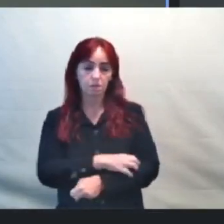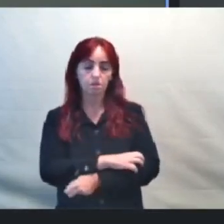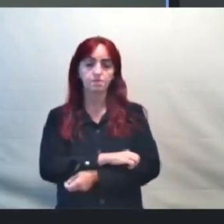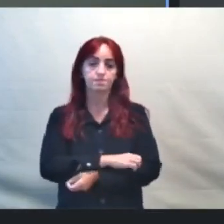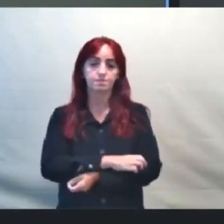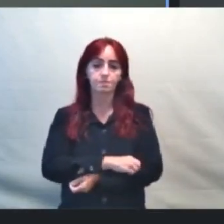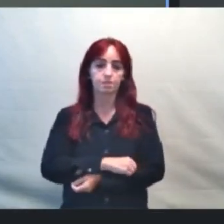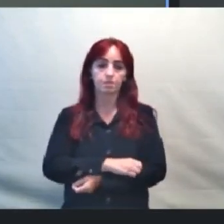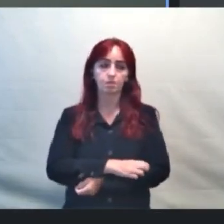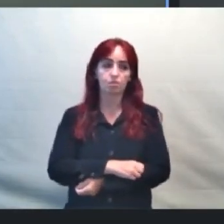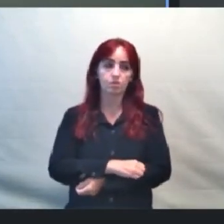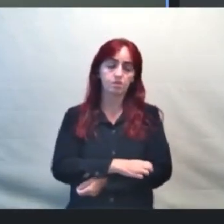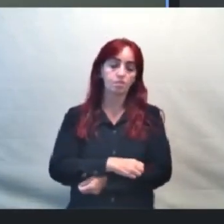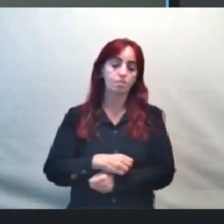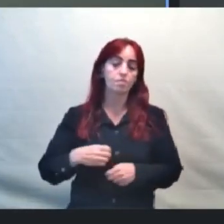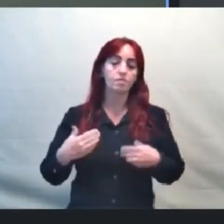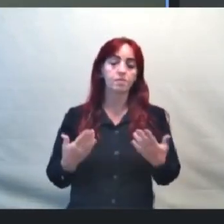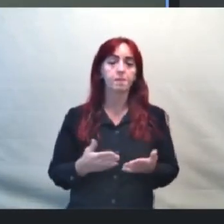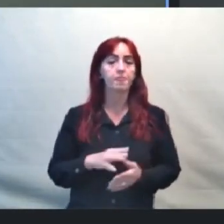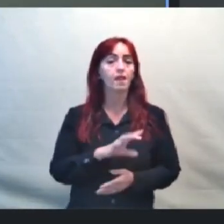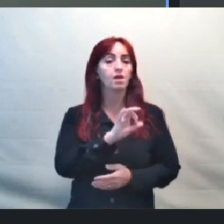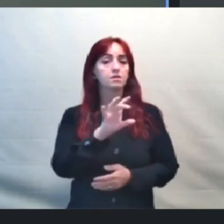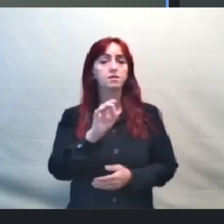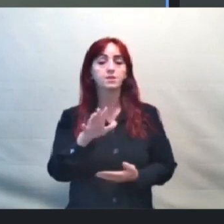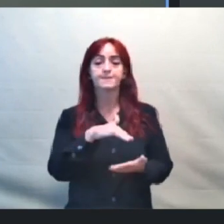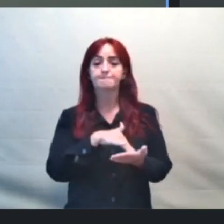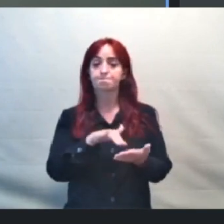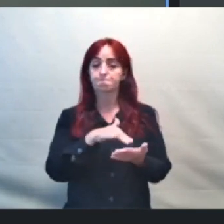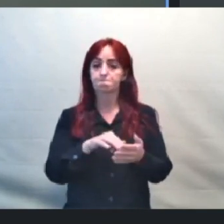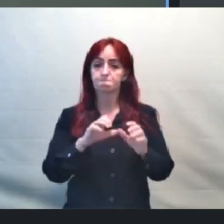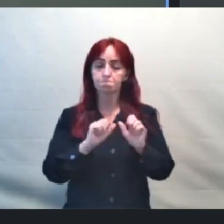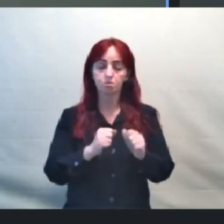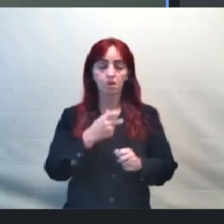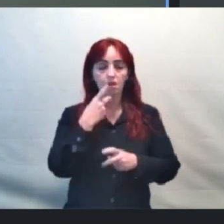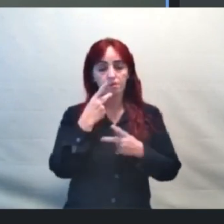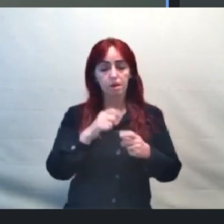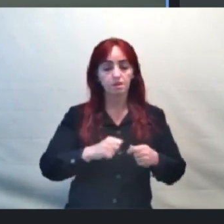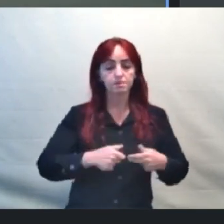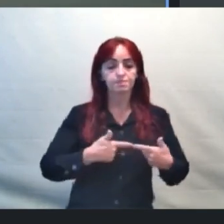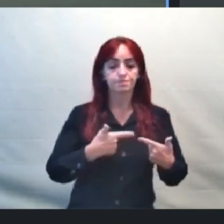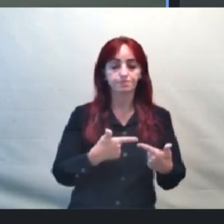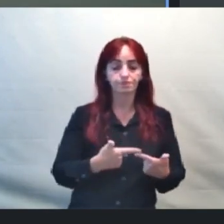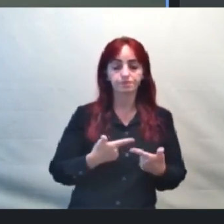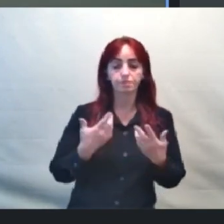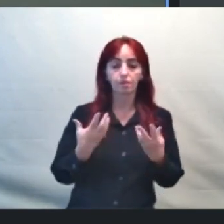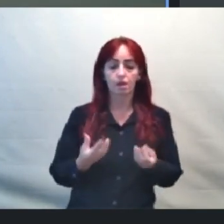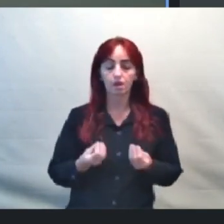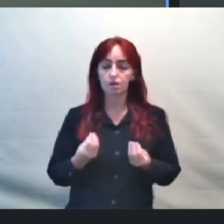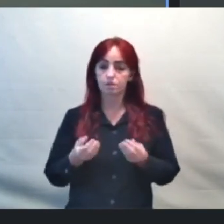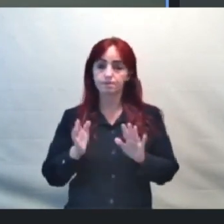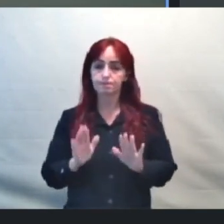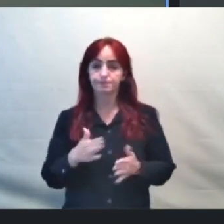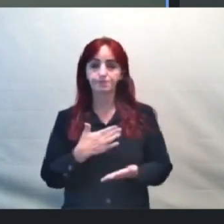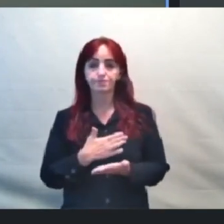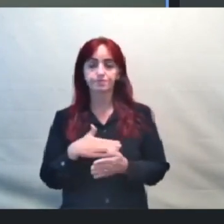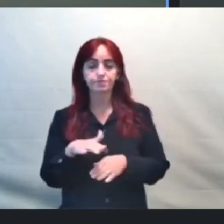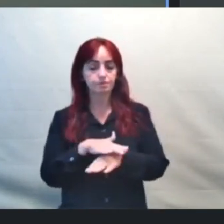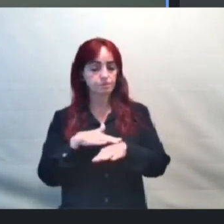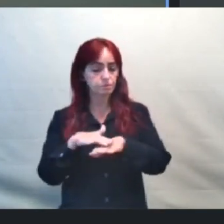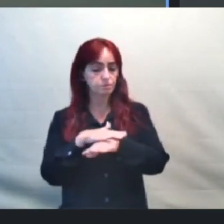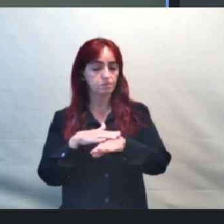Vereador, talvez cada secretário possa falar da sua atuação, né? Como nós já conversamos isso, inclusive, na audiência,